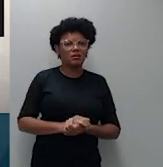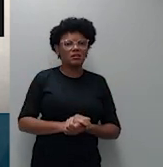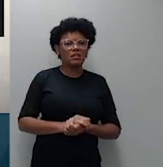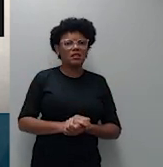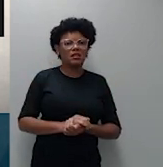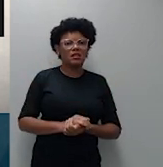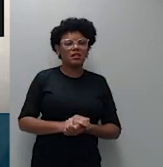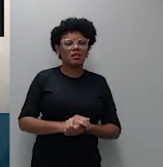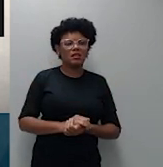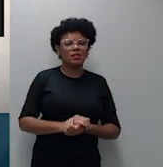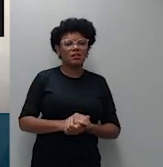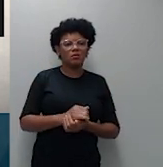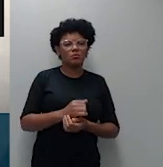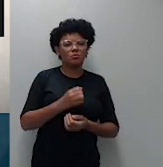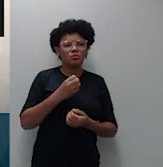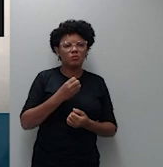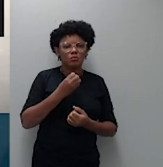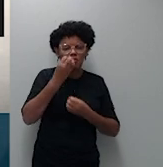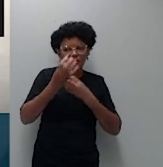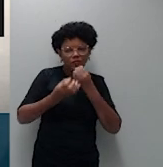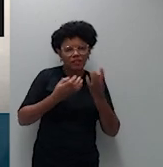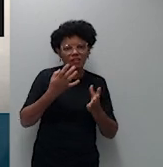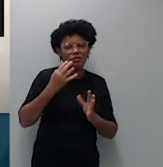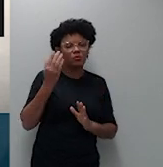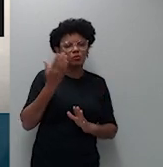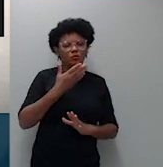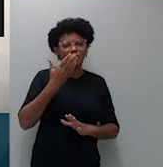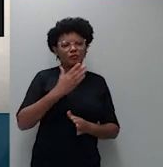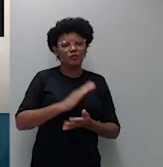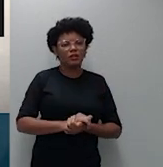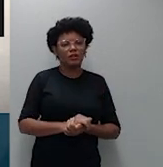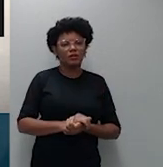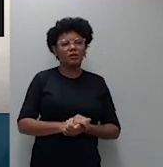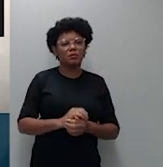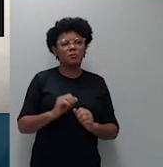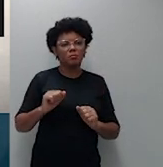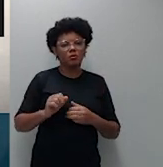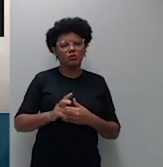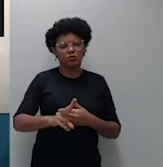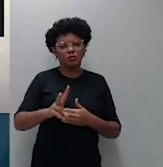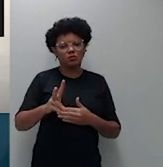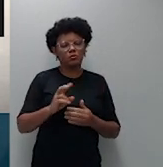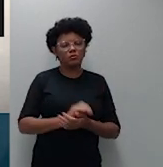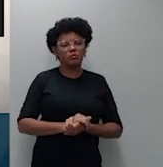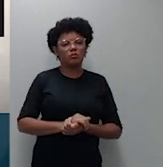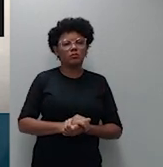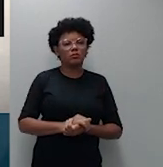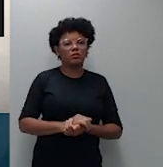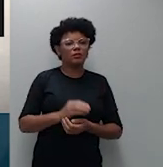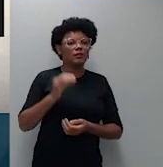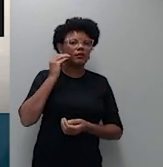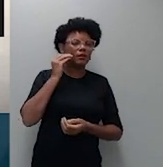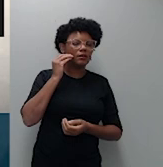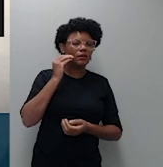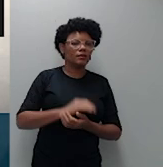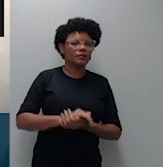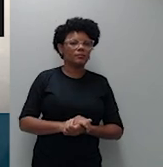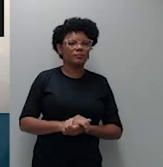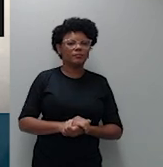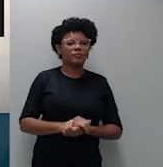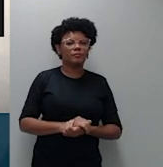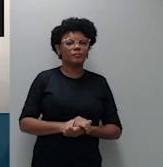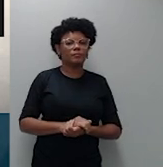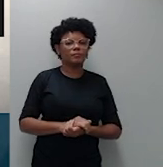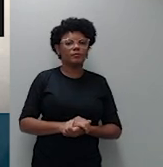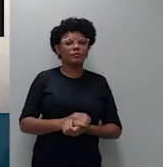tem alguns que são Podemos seguir por eles ali até tentar é um